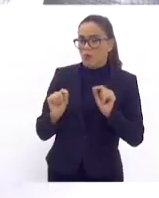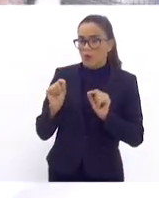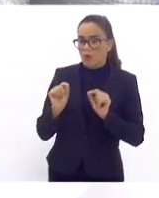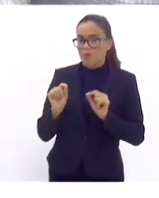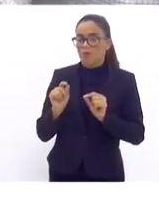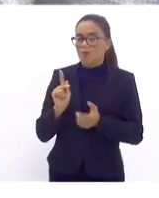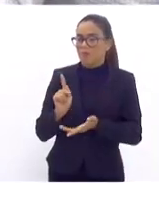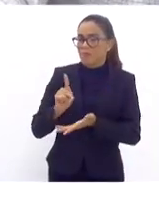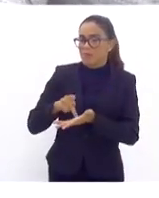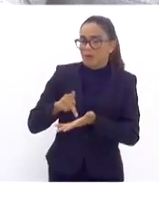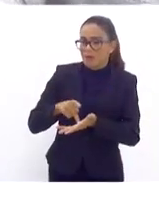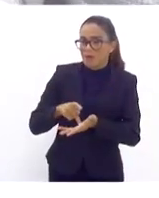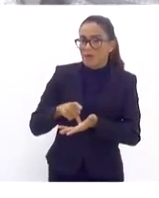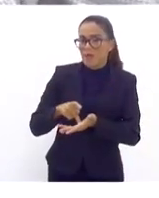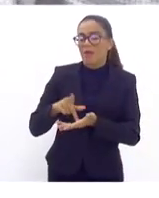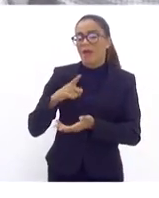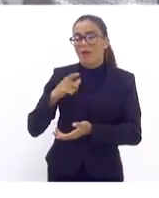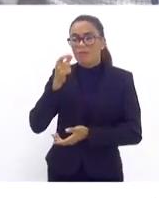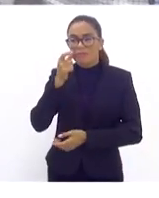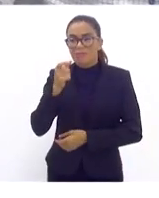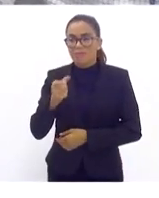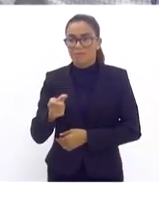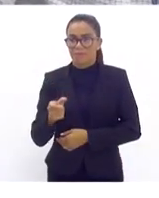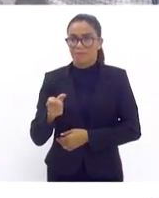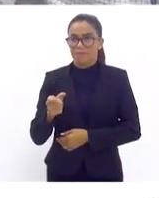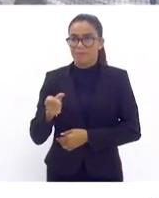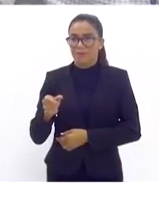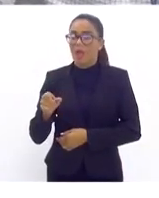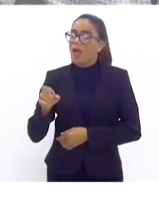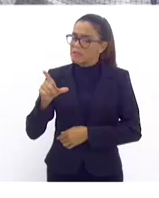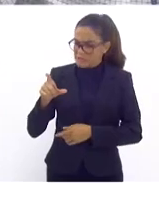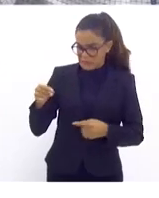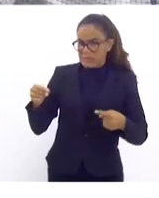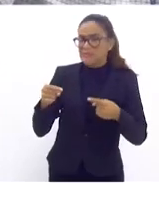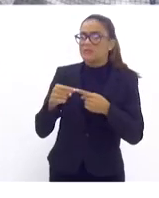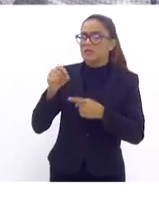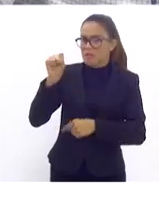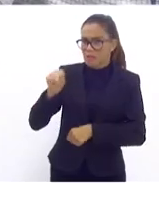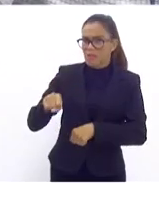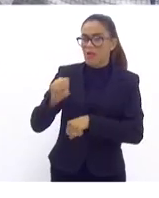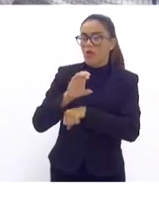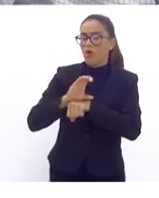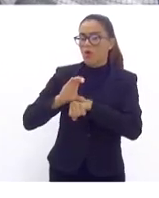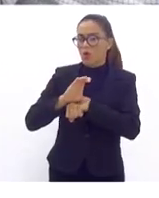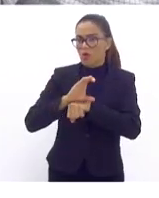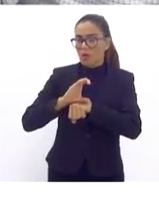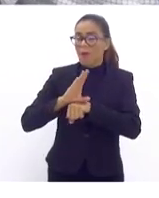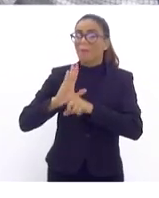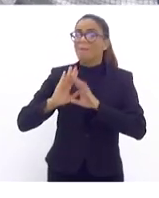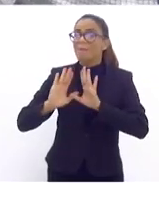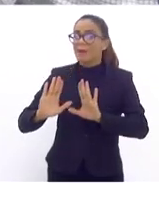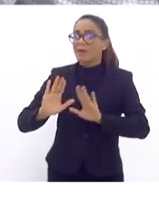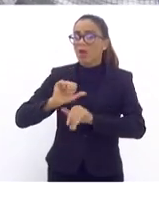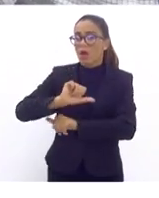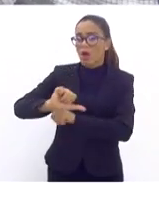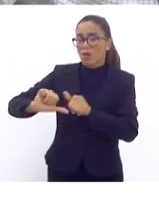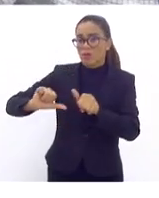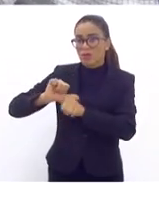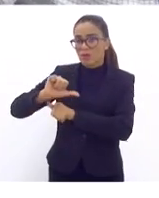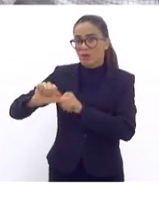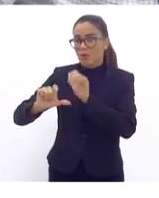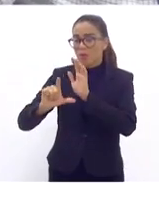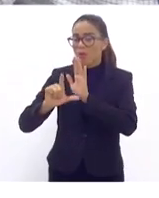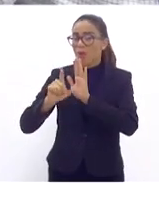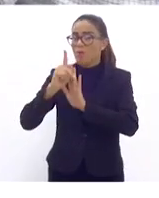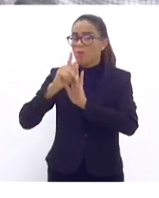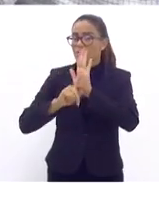verdade, pera interessante, e ele seria constitucional, uma vez que ele está alterando uma lei oriunda do projeto de lei da